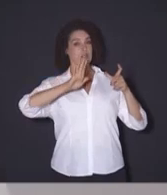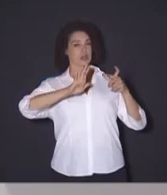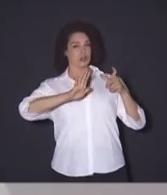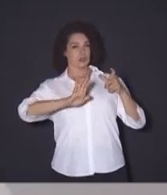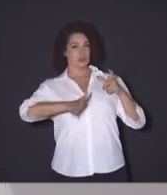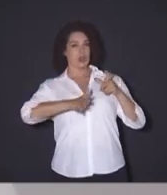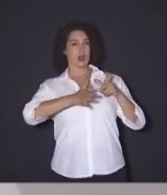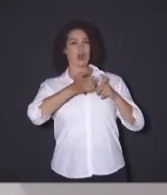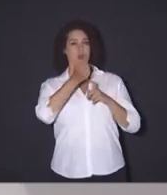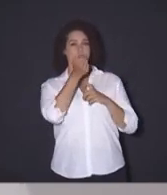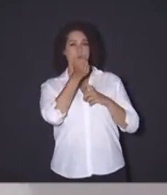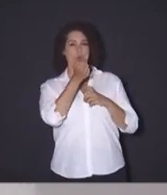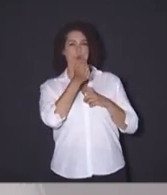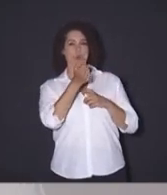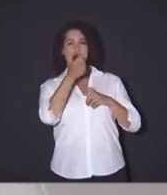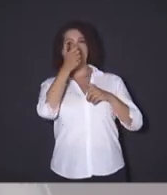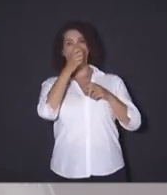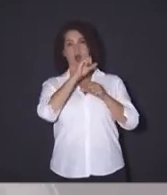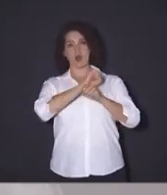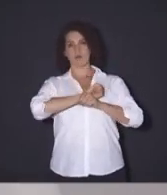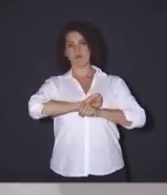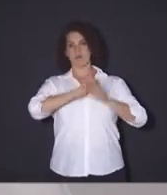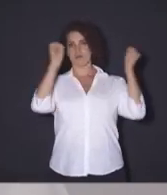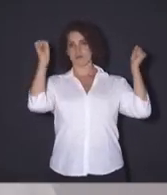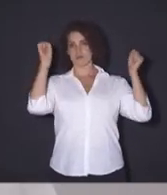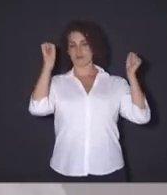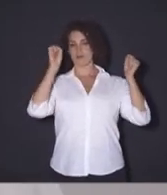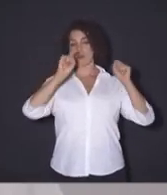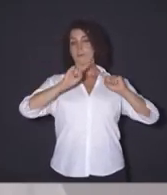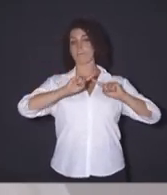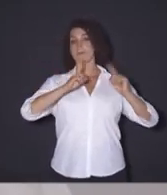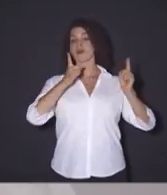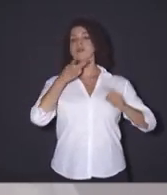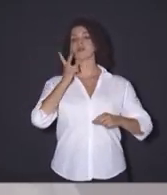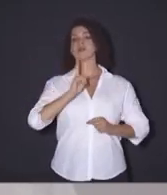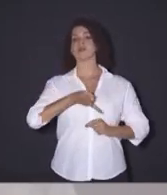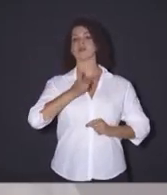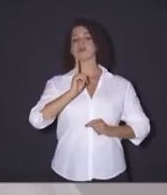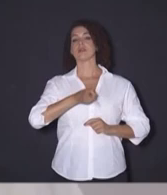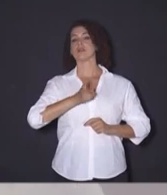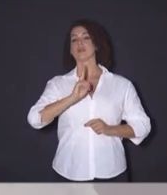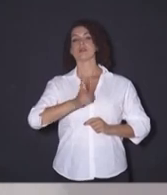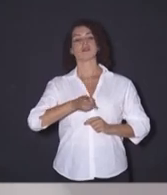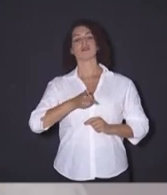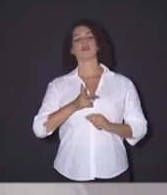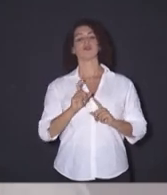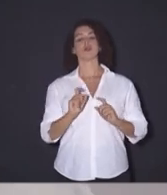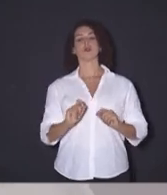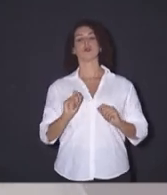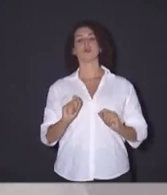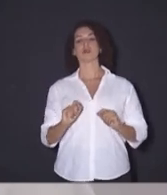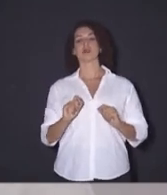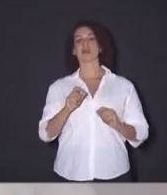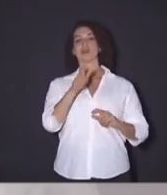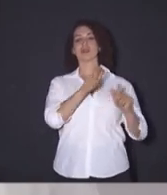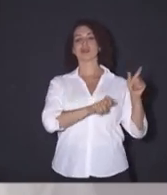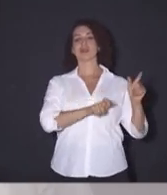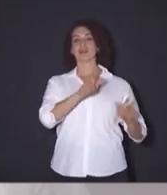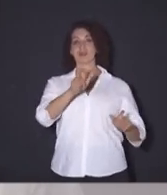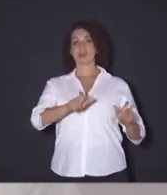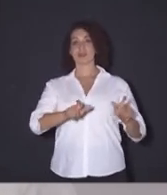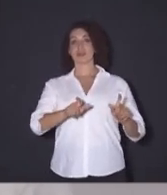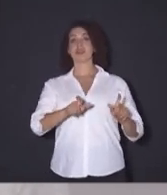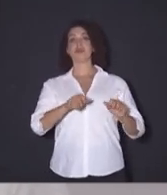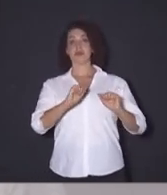em condição de liberdade porém a todo momento vocês poderiam imaginar que essas pessoas poderiam voltar